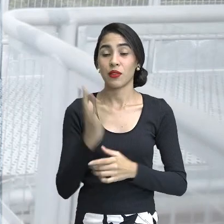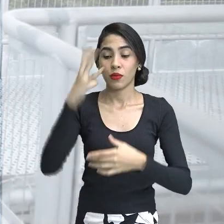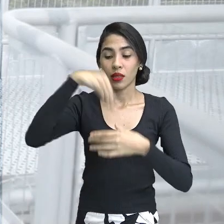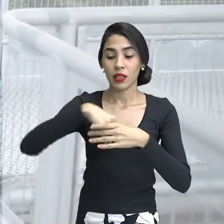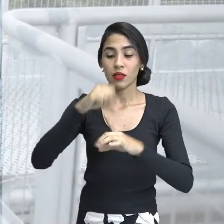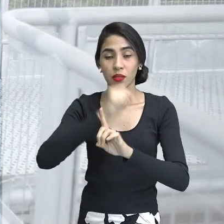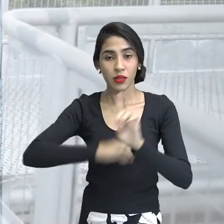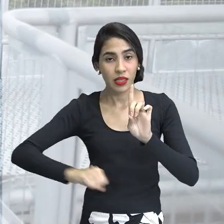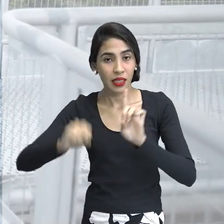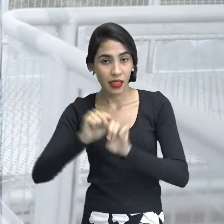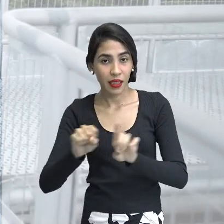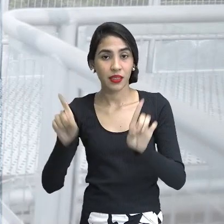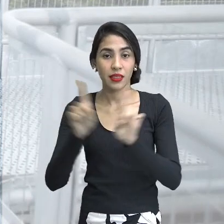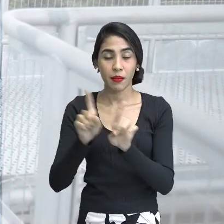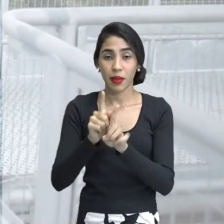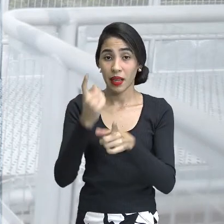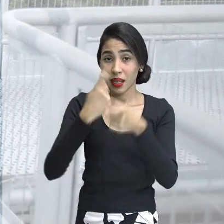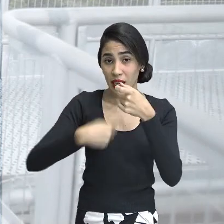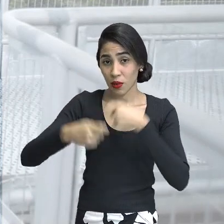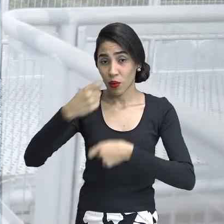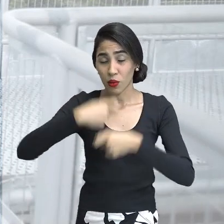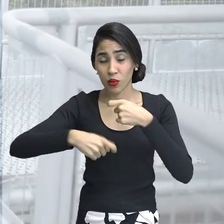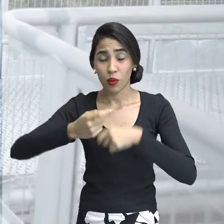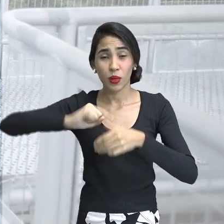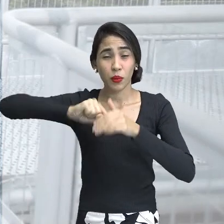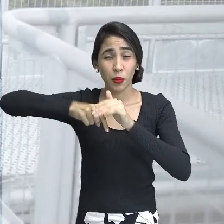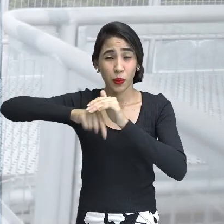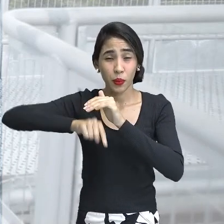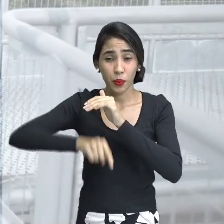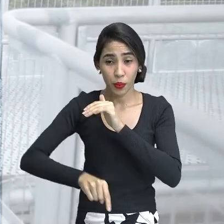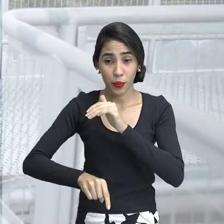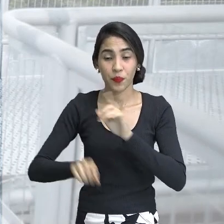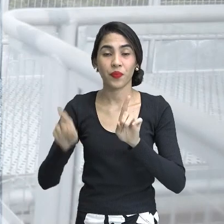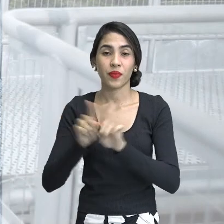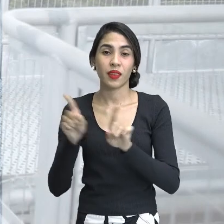e econômicos profundos e